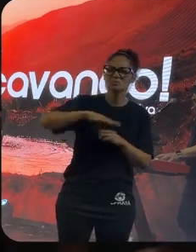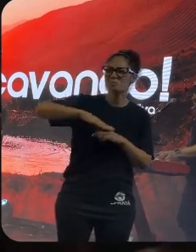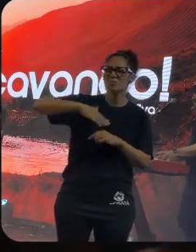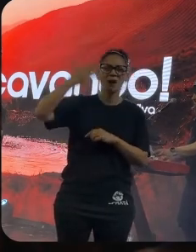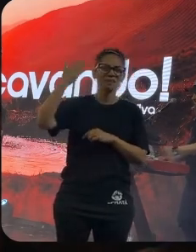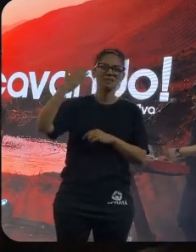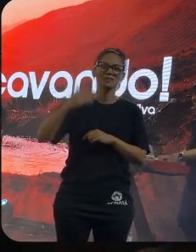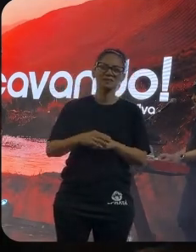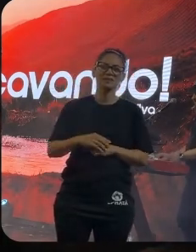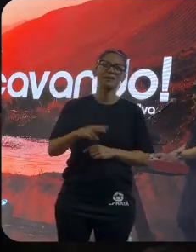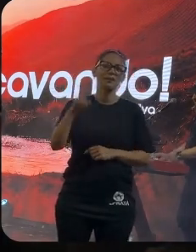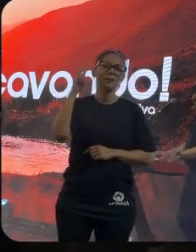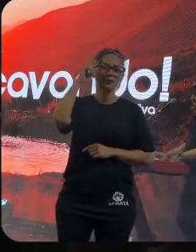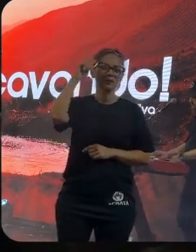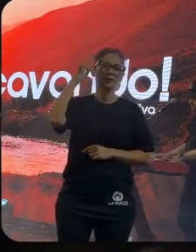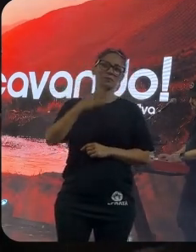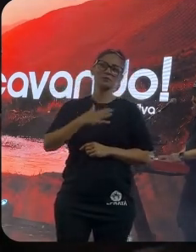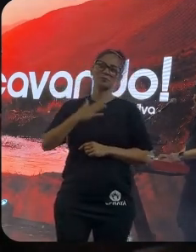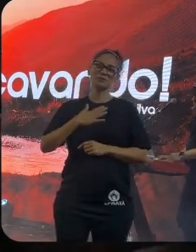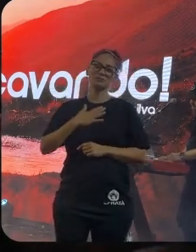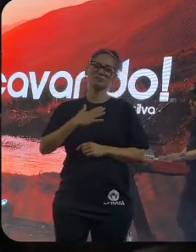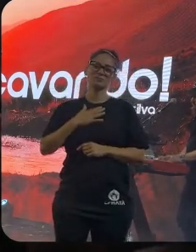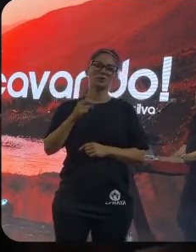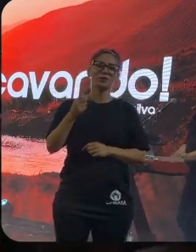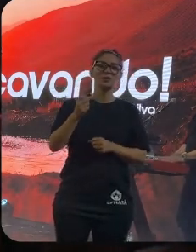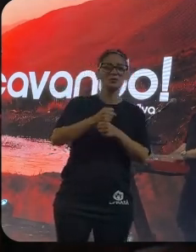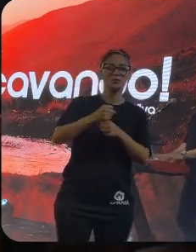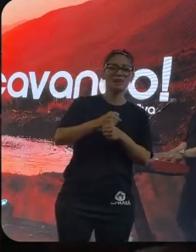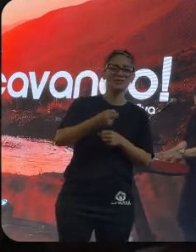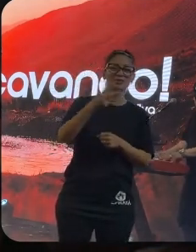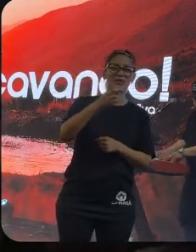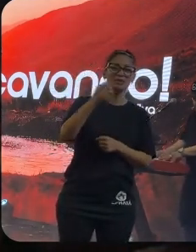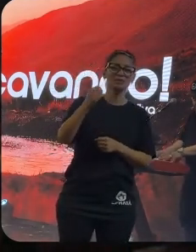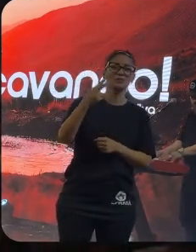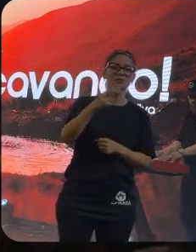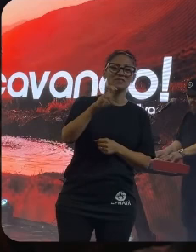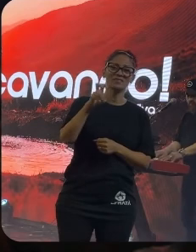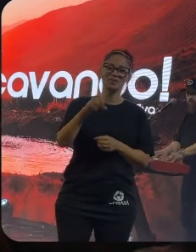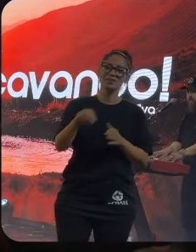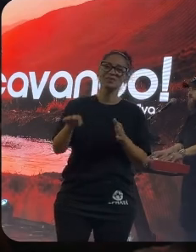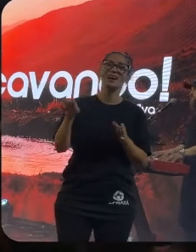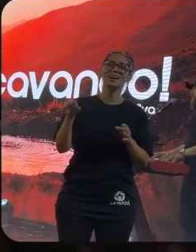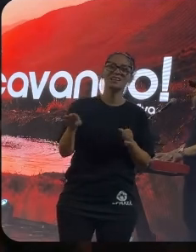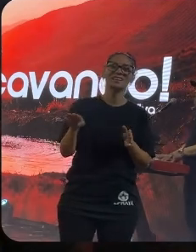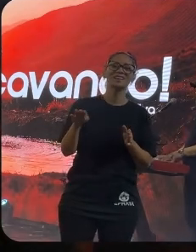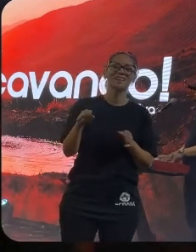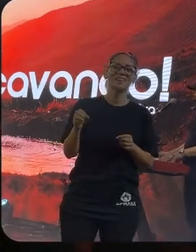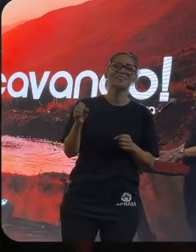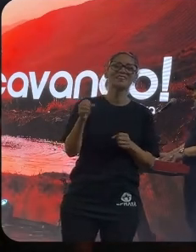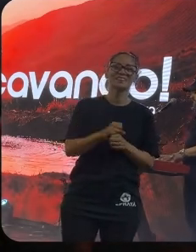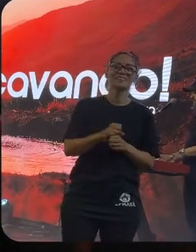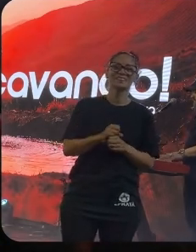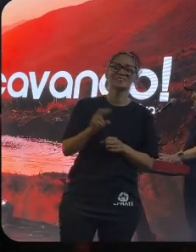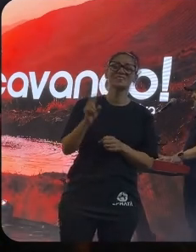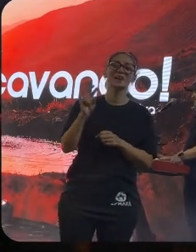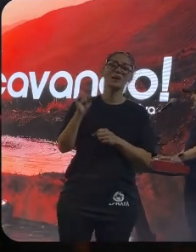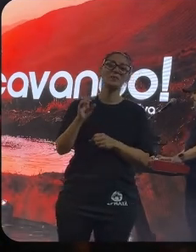mim, porque 2025 está chegando e é o ano da provisão.